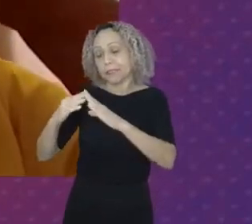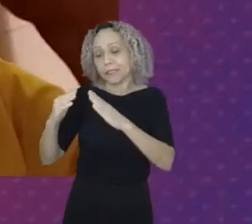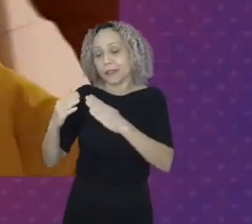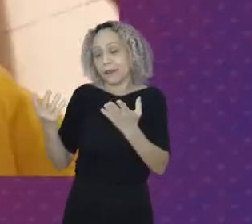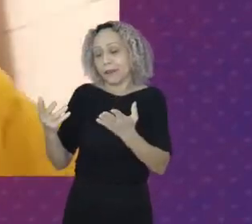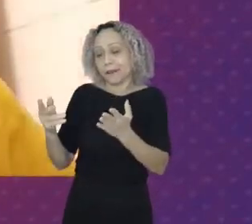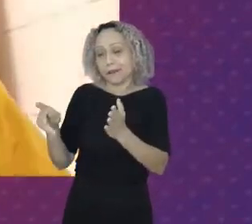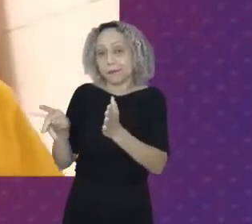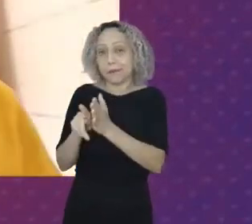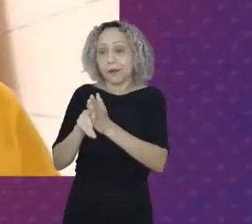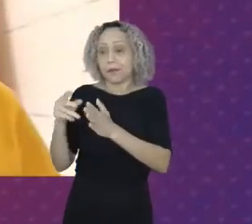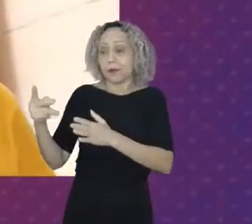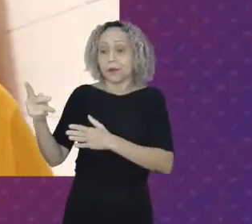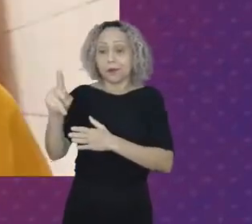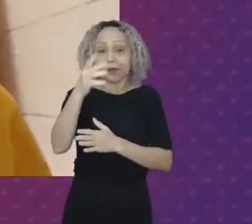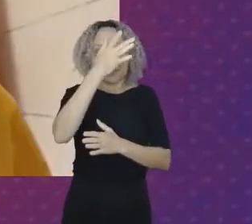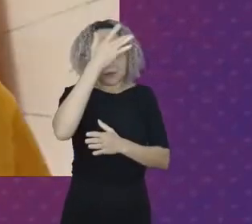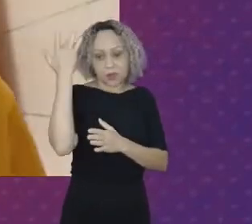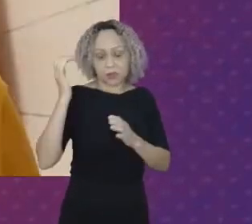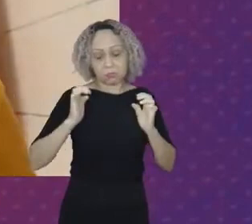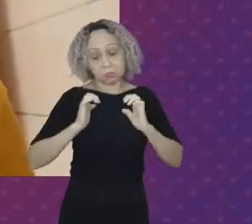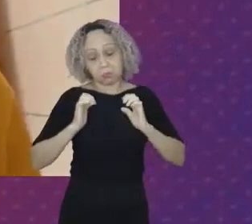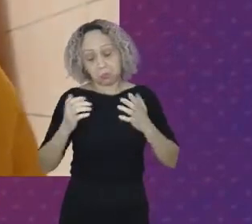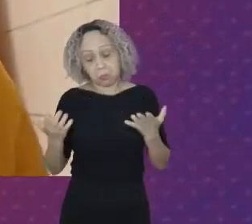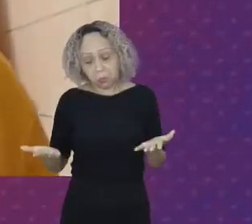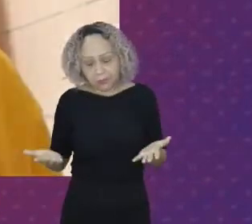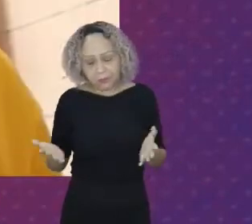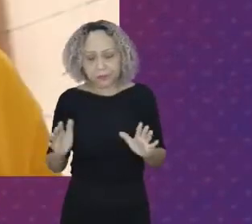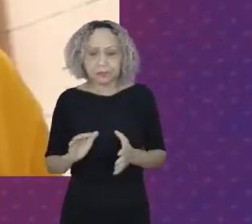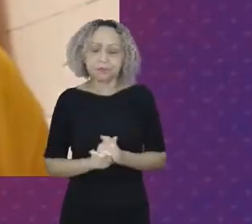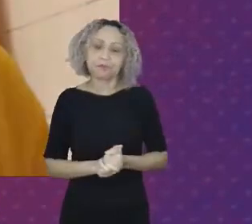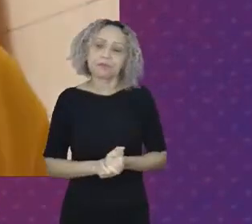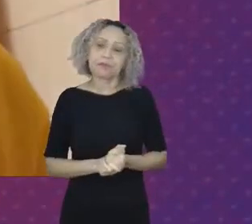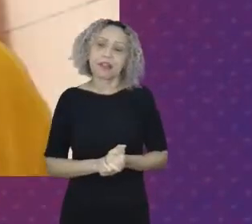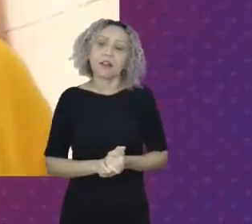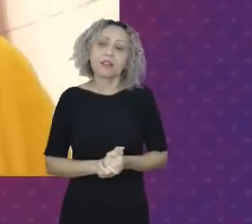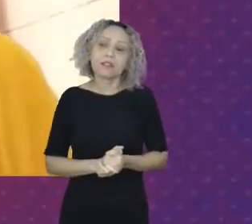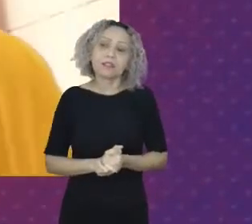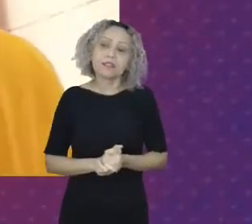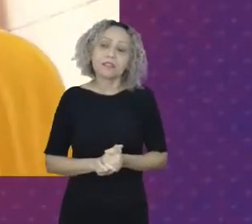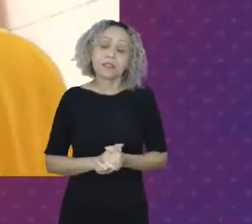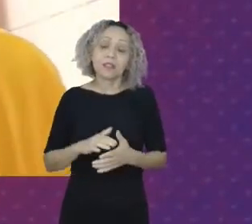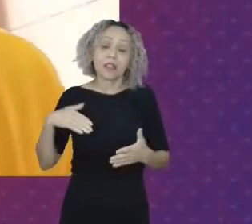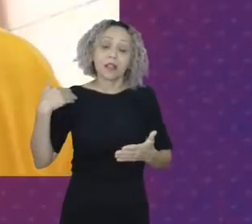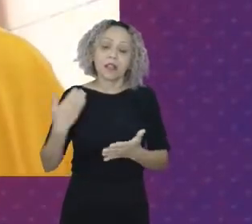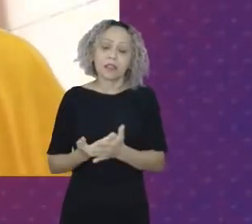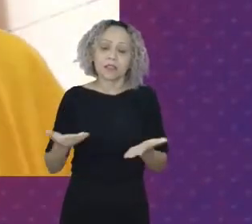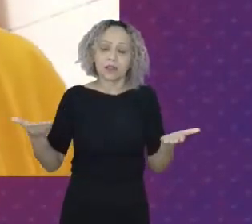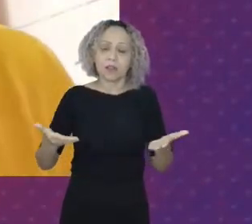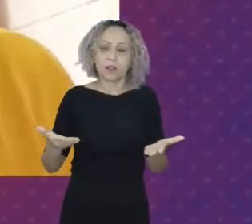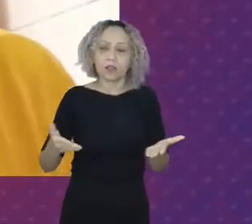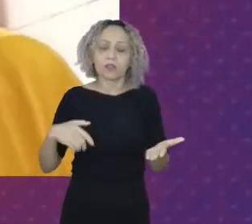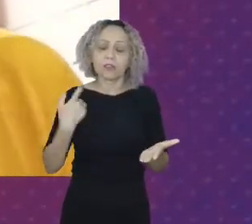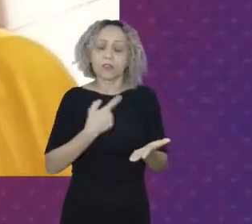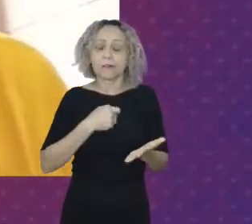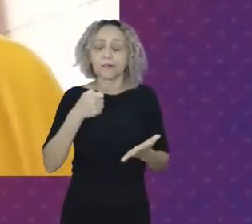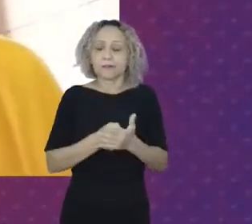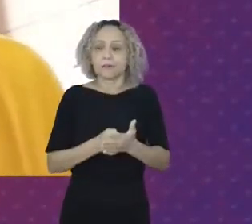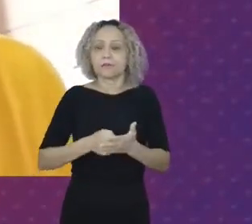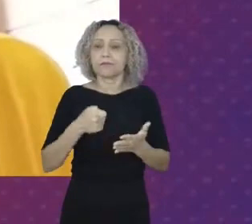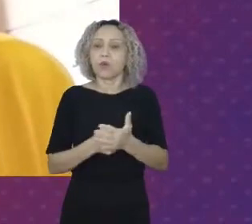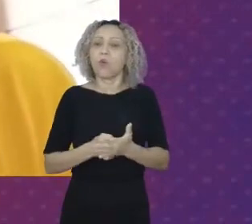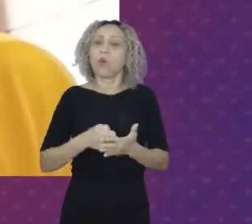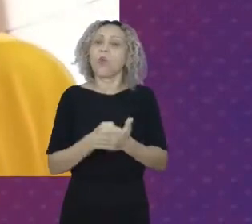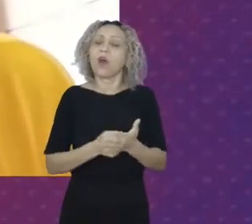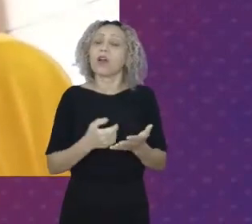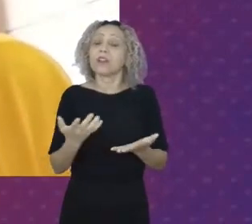denúncias. Então, isso a gente tenta, até hoje, lutar contra